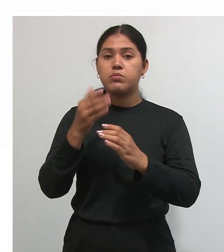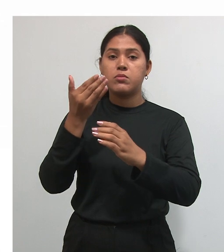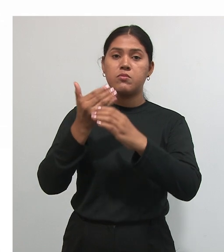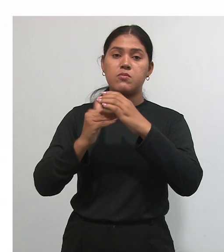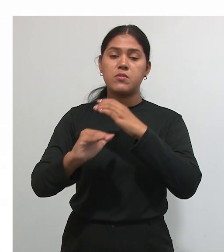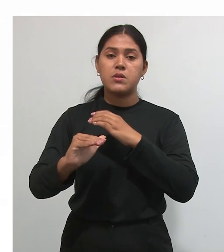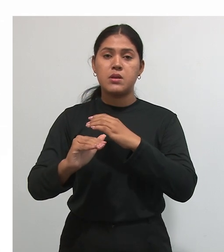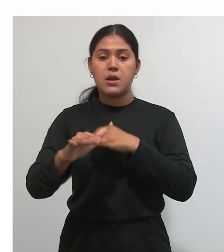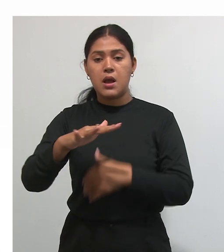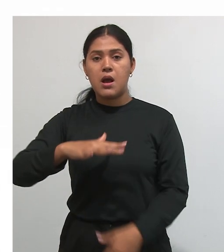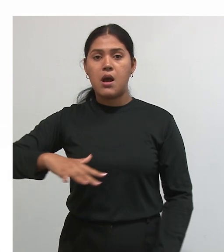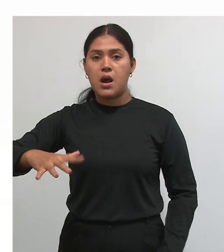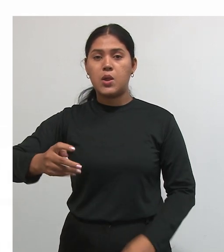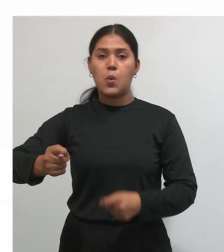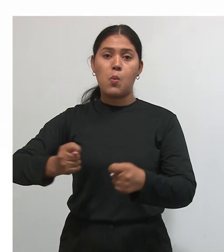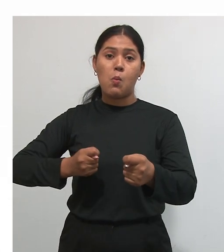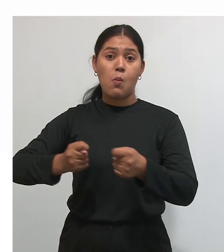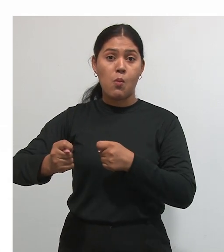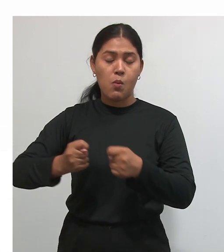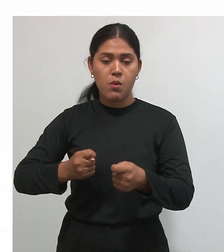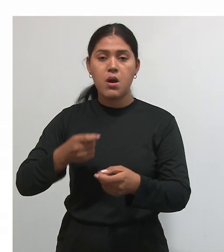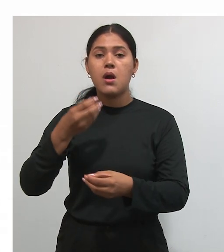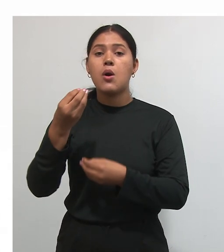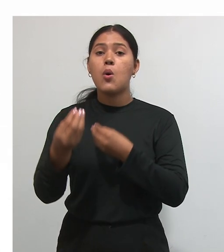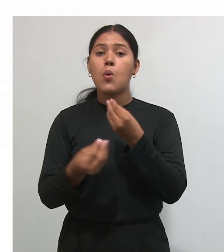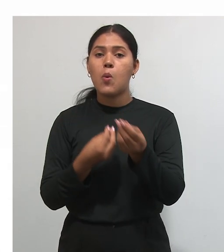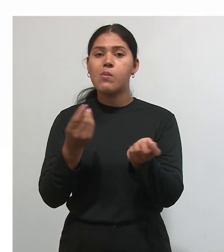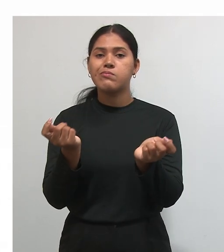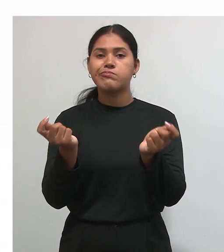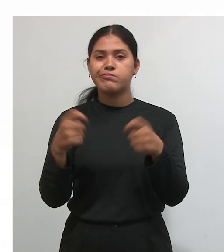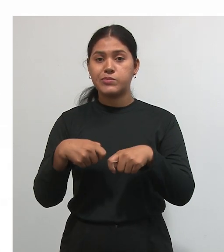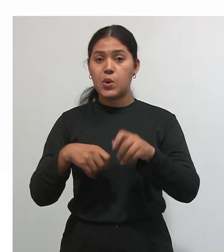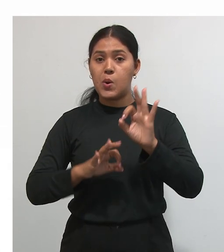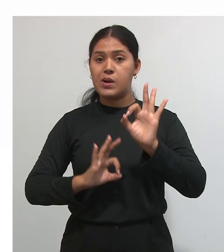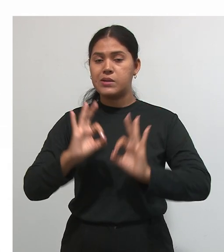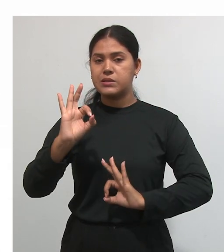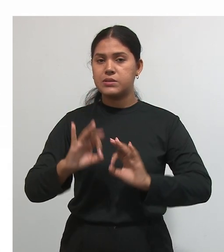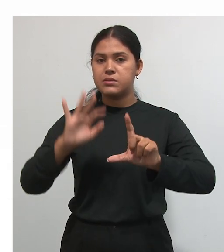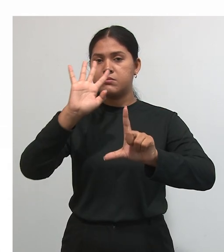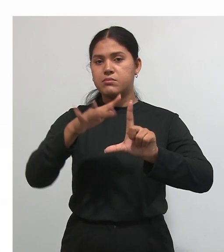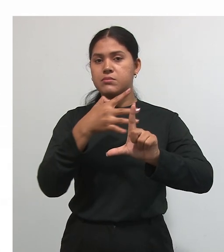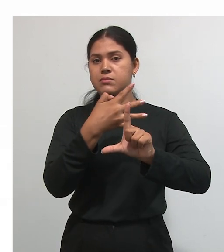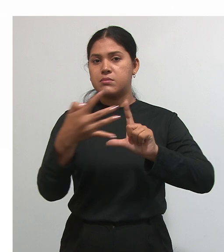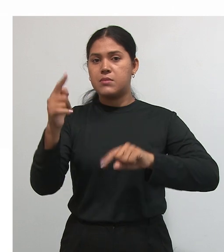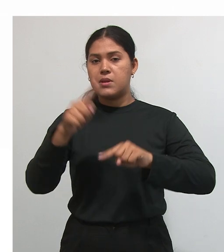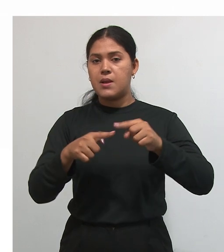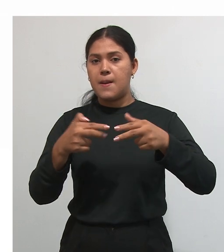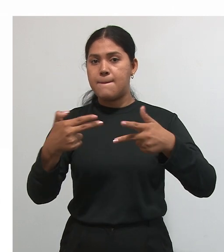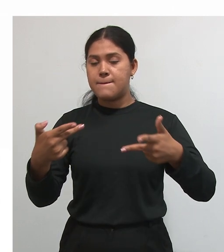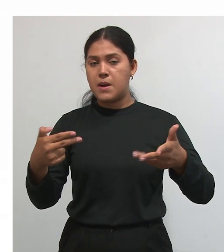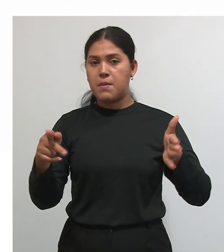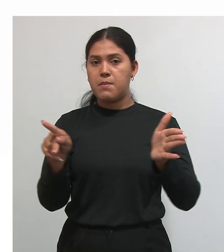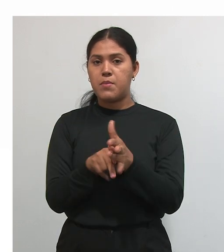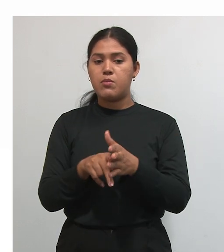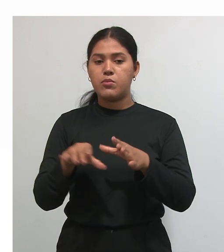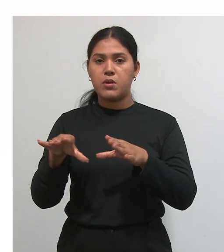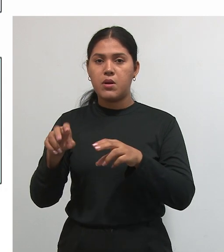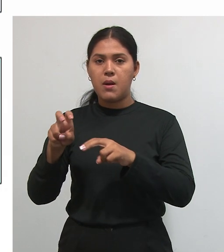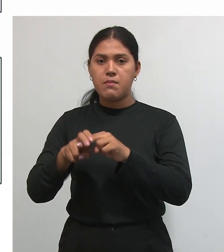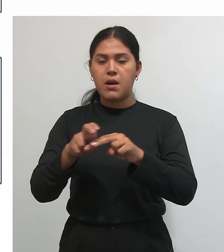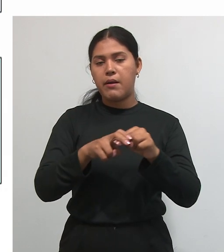controle. Ok? Então, esse aqui é mais ou menos como é realizado o procedimento de inventário dos bens